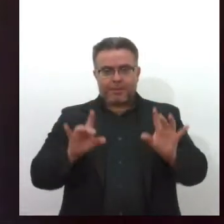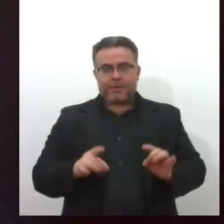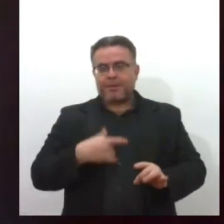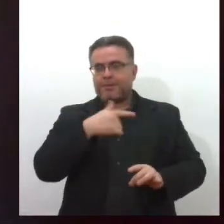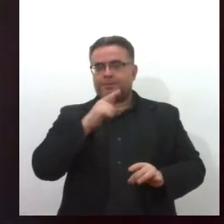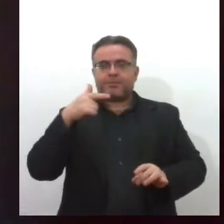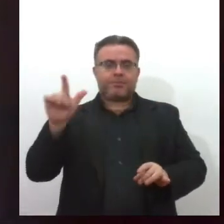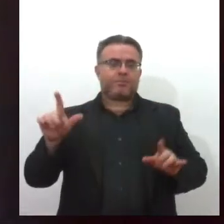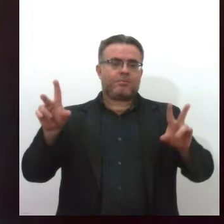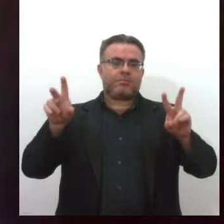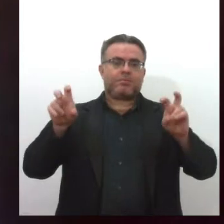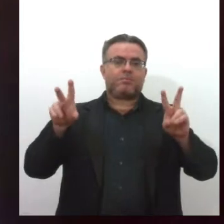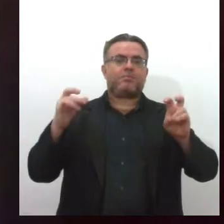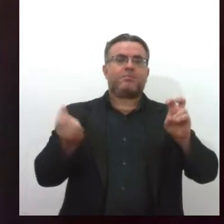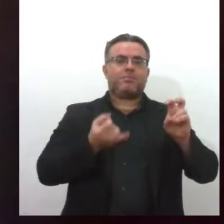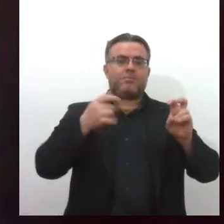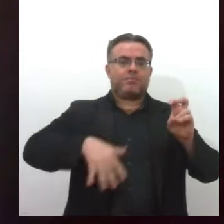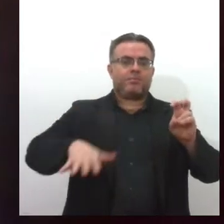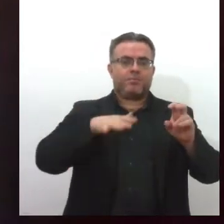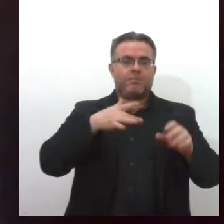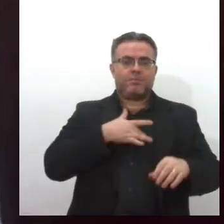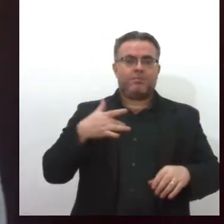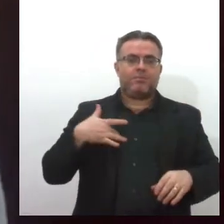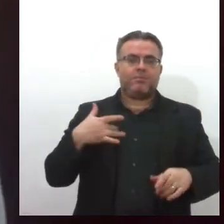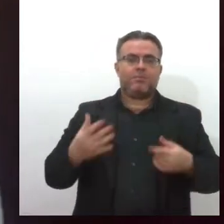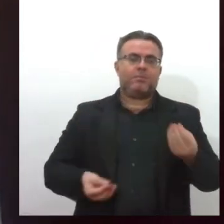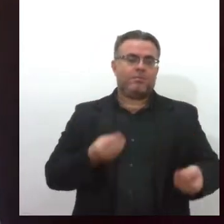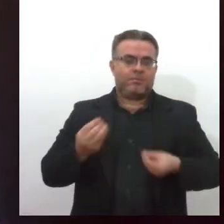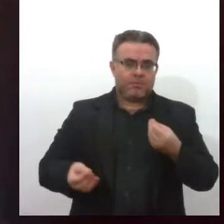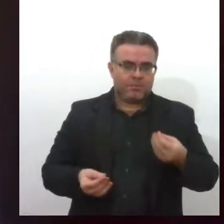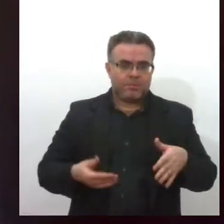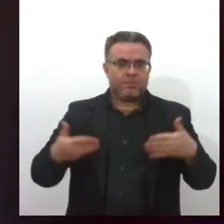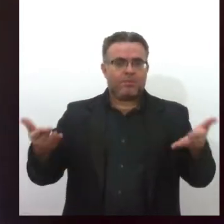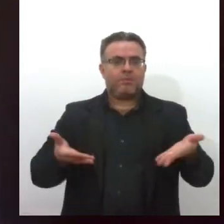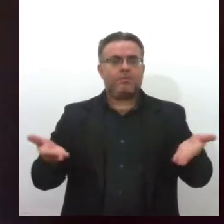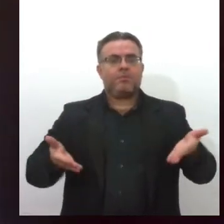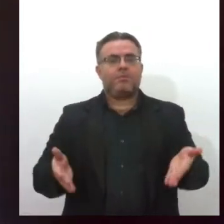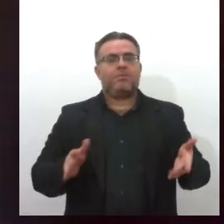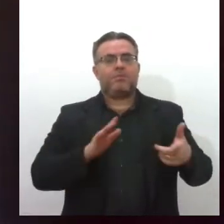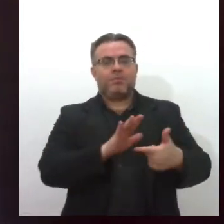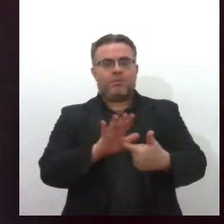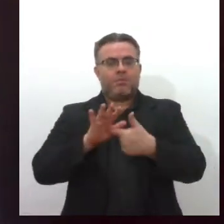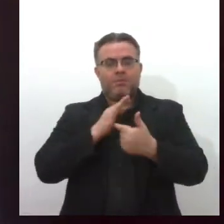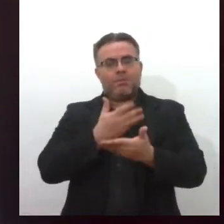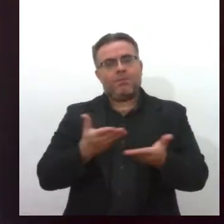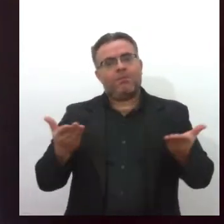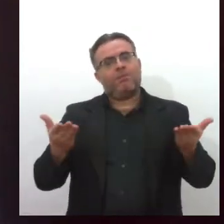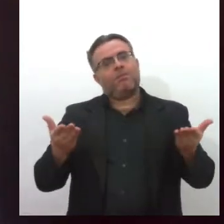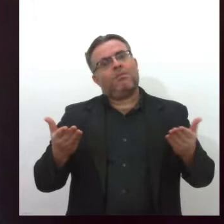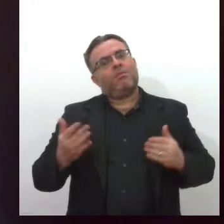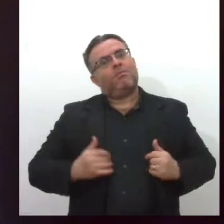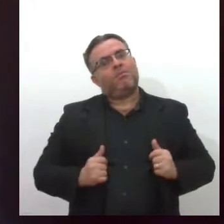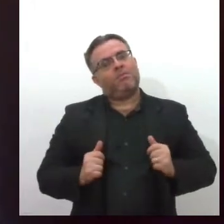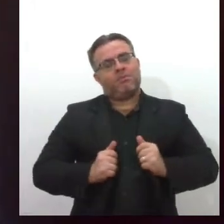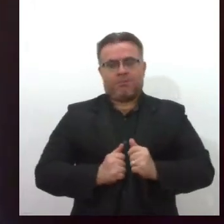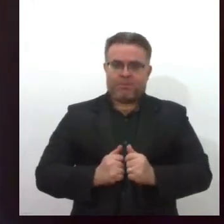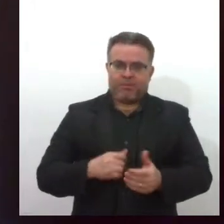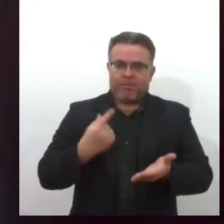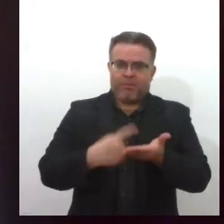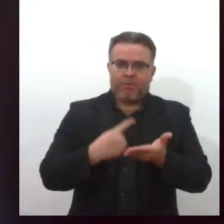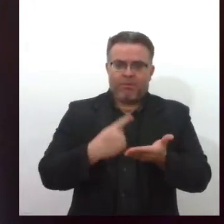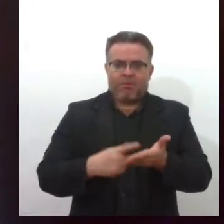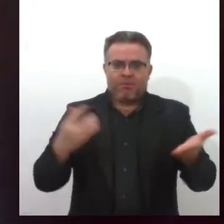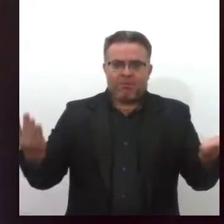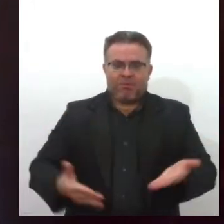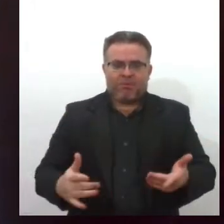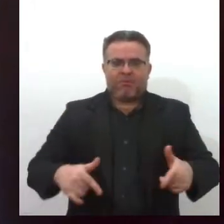questões também na área de saúde. Mas eu queria chamar a atenção também, Alice, que a Assembleia tem tido, nessa